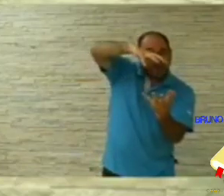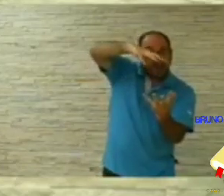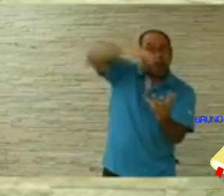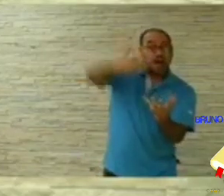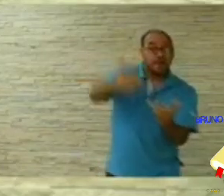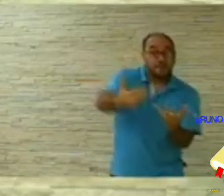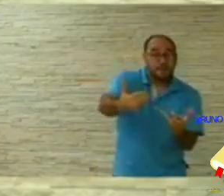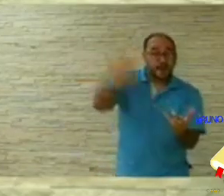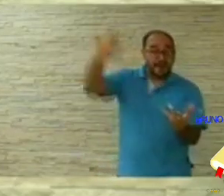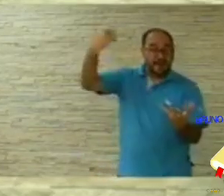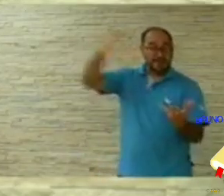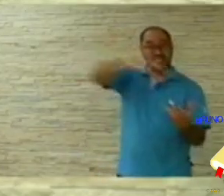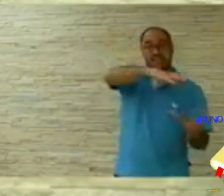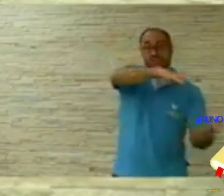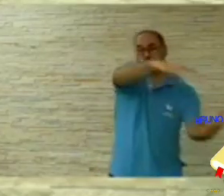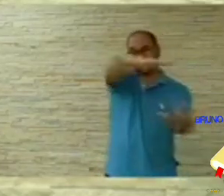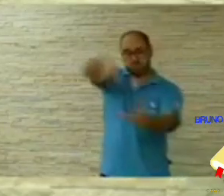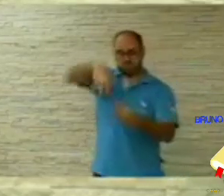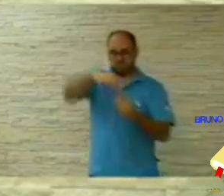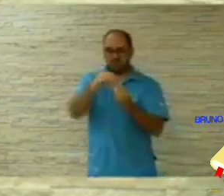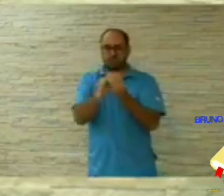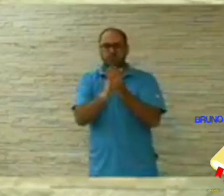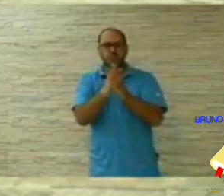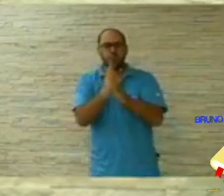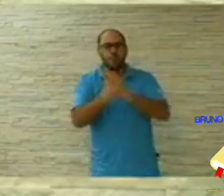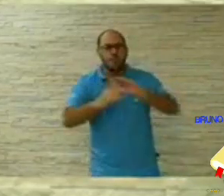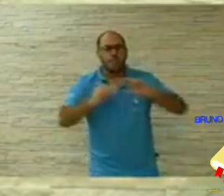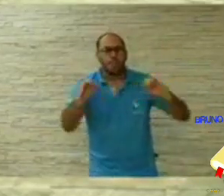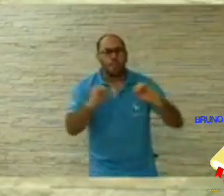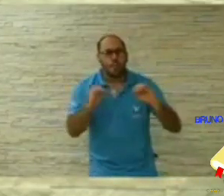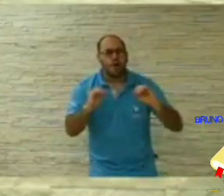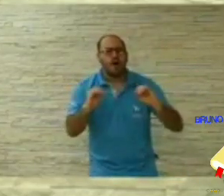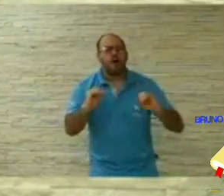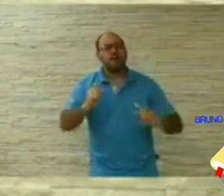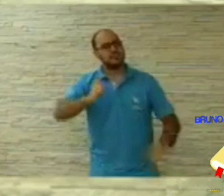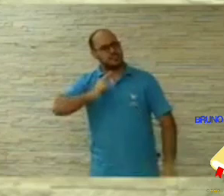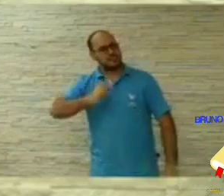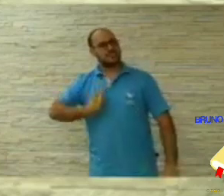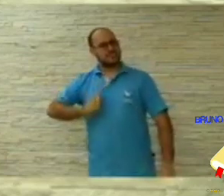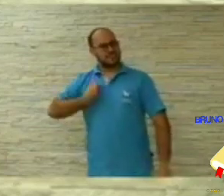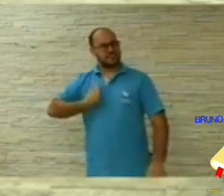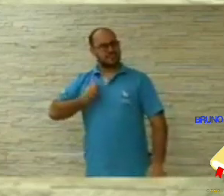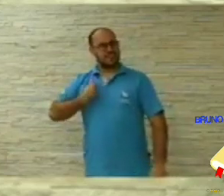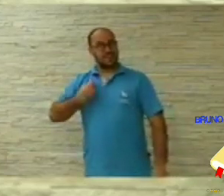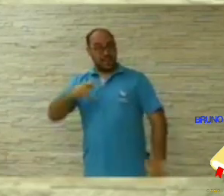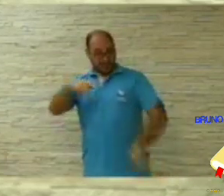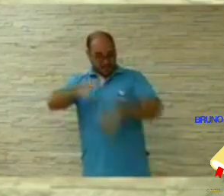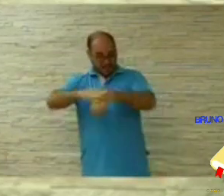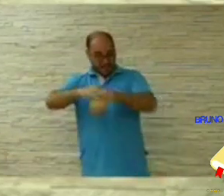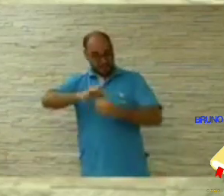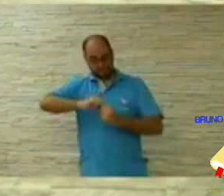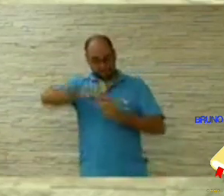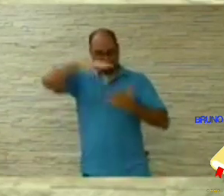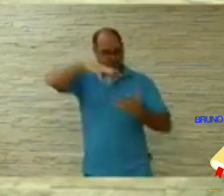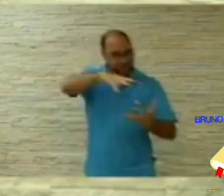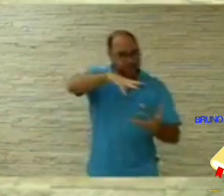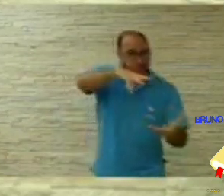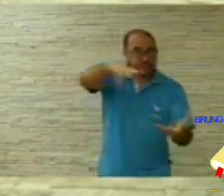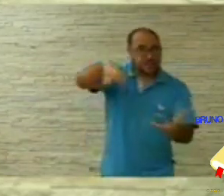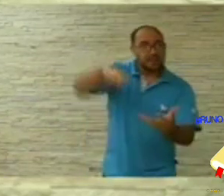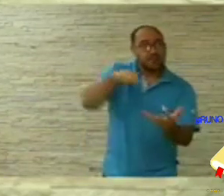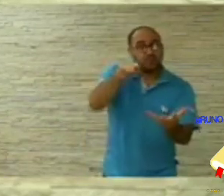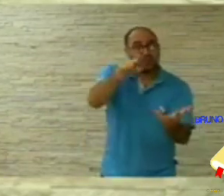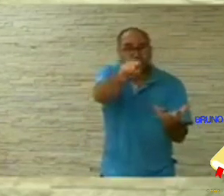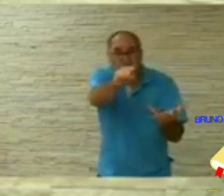história. Ele sabe o problema, os momentos que estamos passando. Ele é grandioso, mas Ele não está lá em